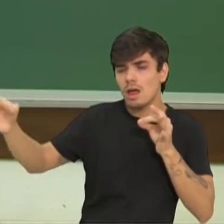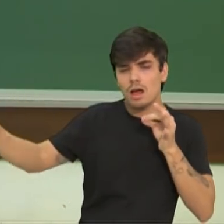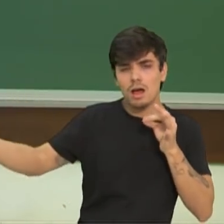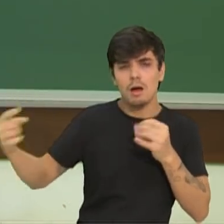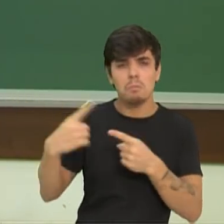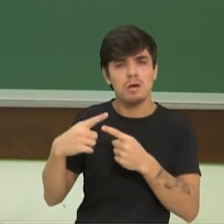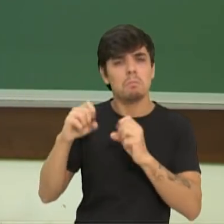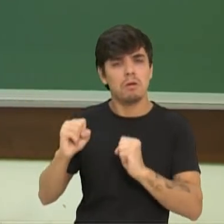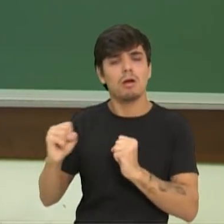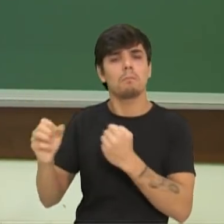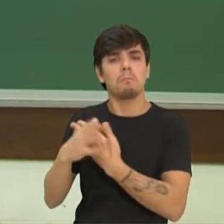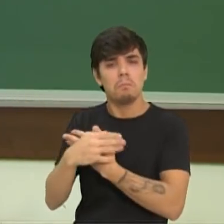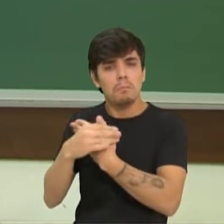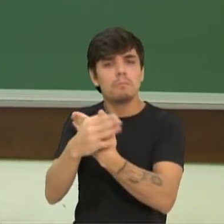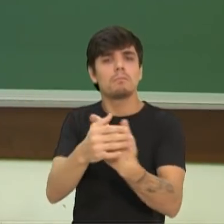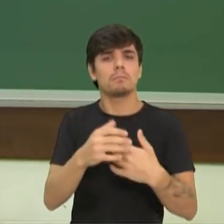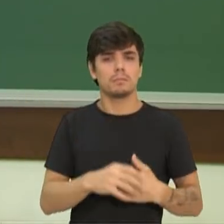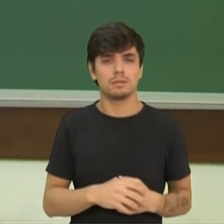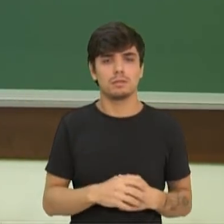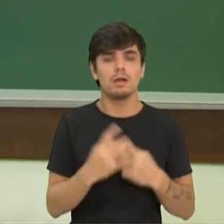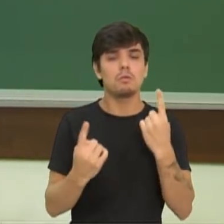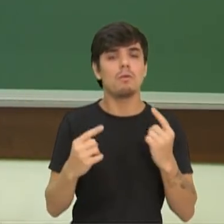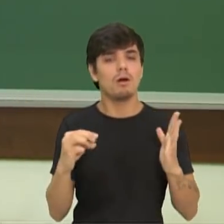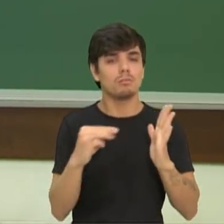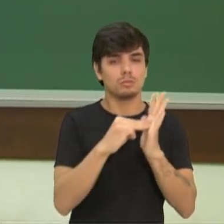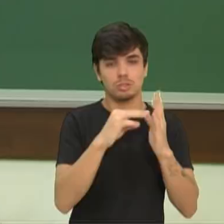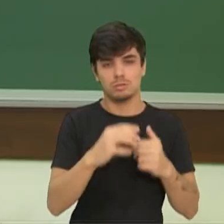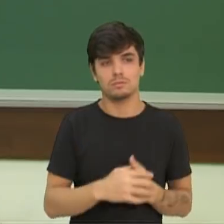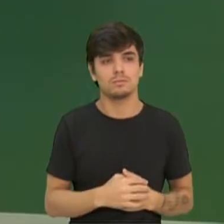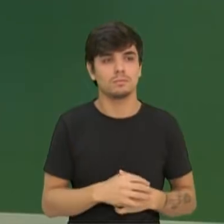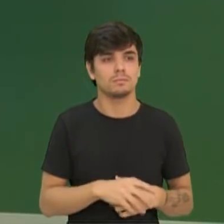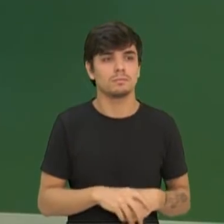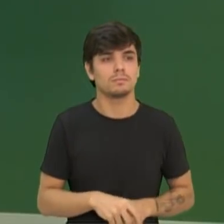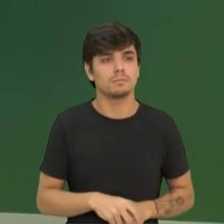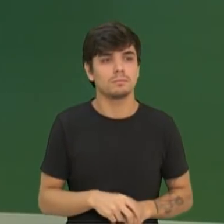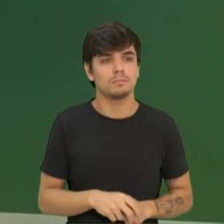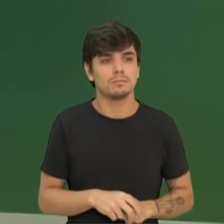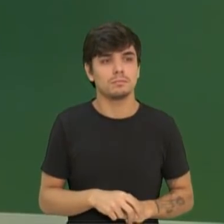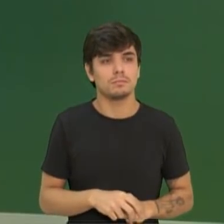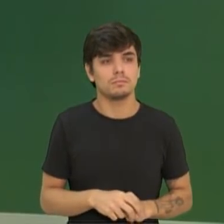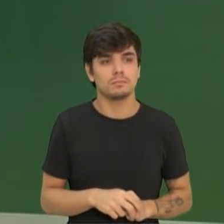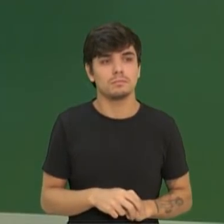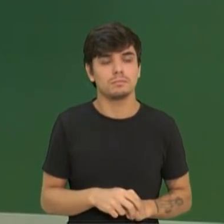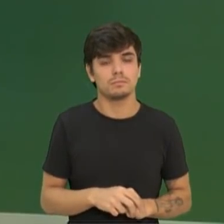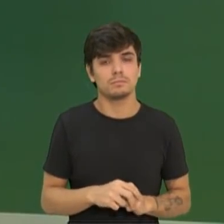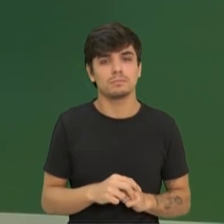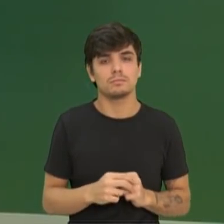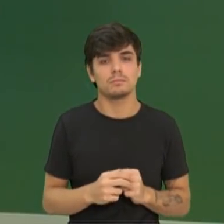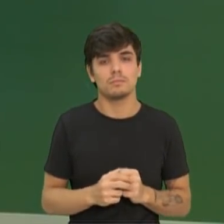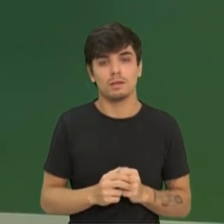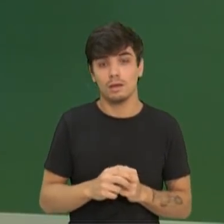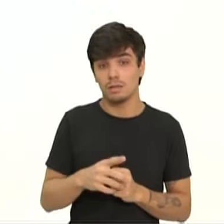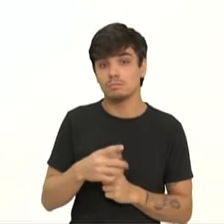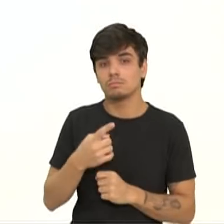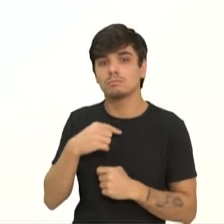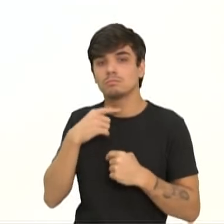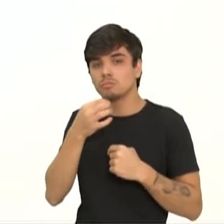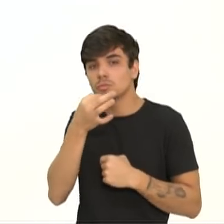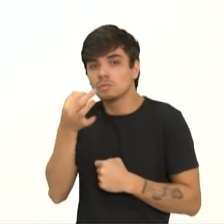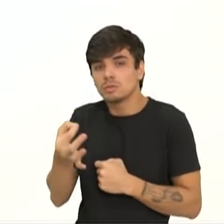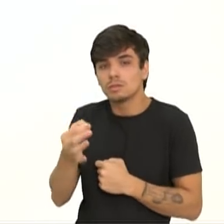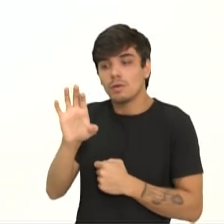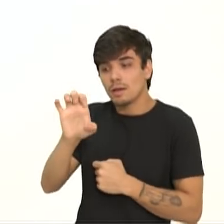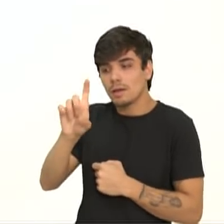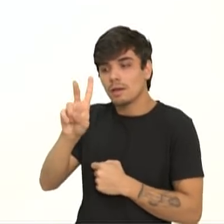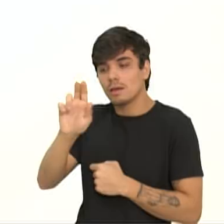poderiam se perder? Qual é o motivo? Vamos ver. A sugestão: Eduardo e Henrique estão passando